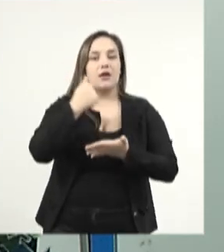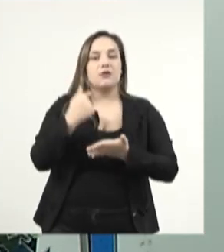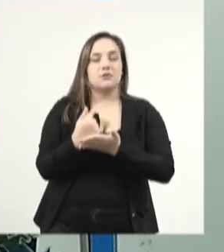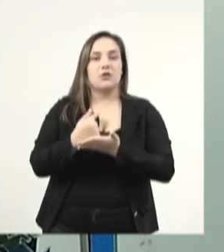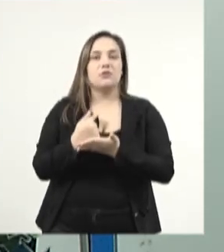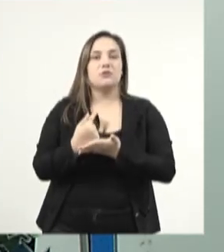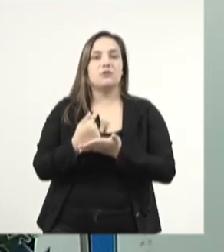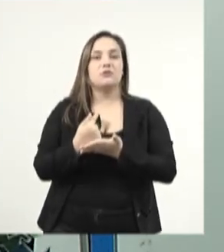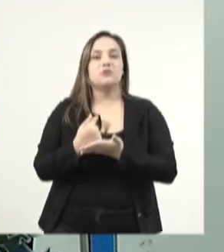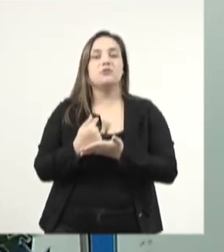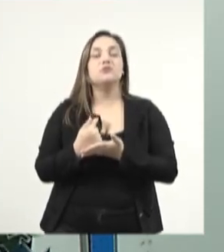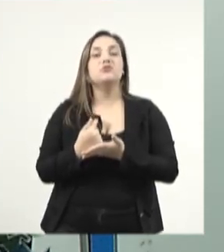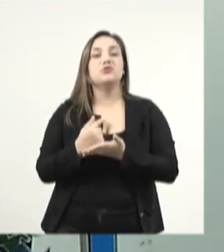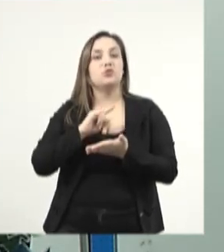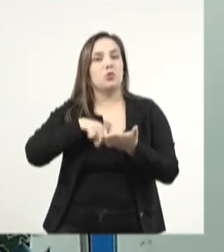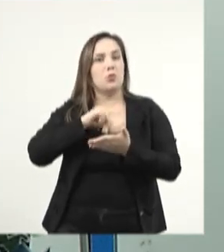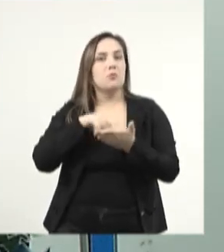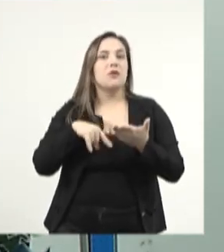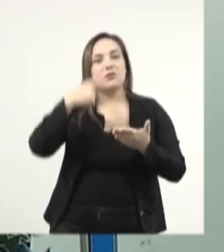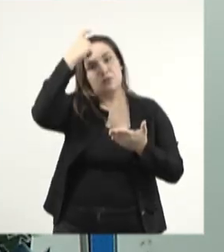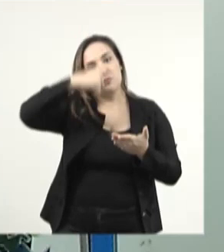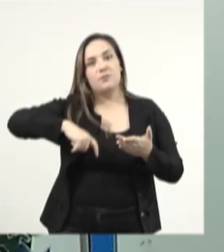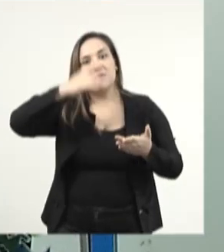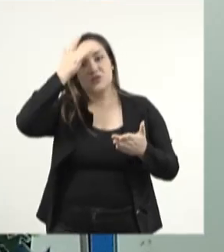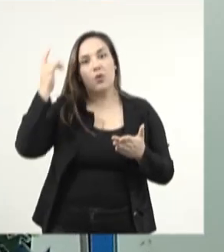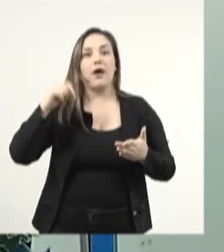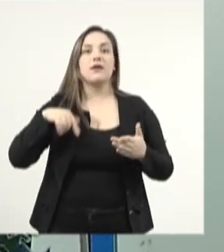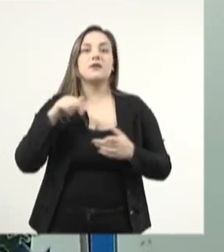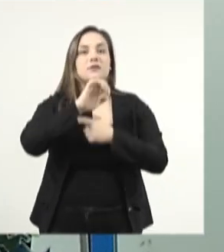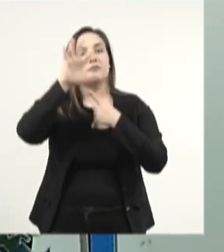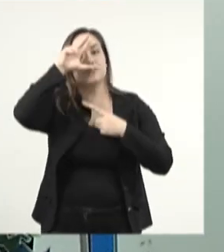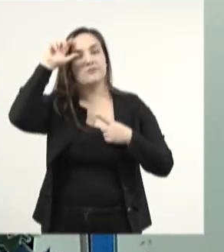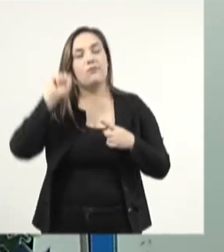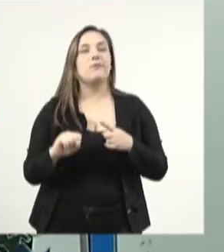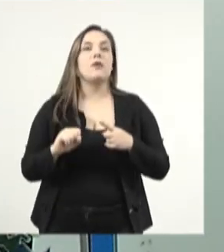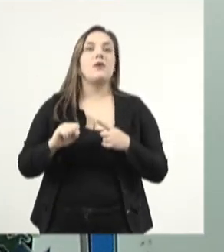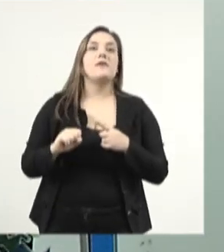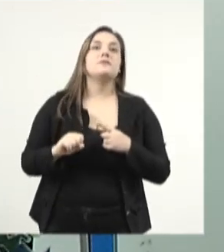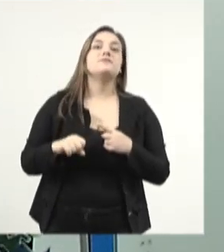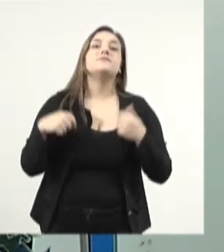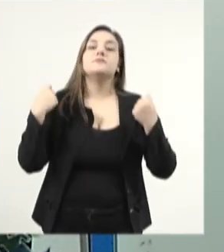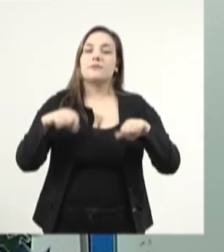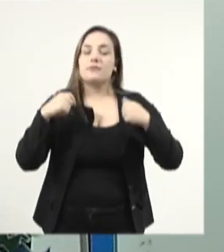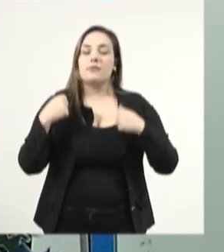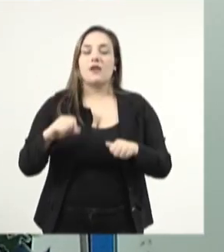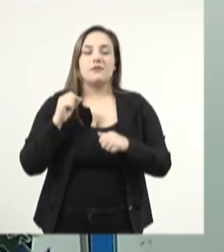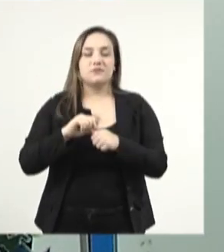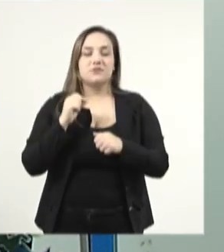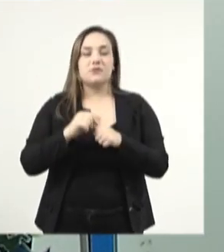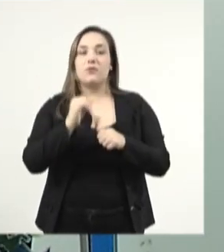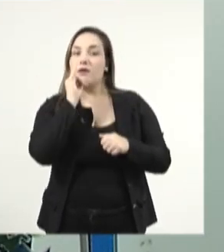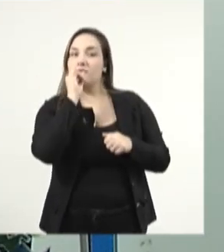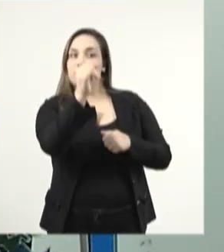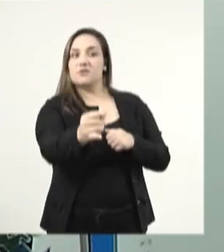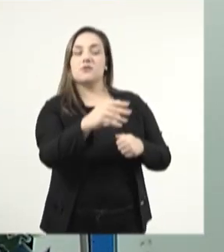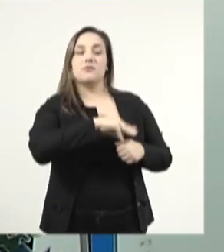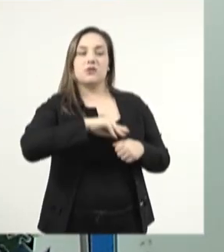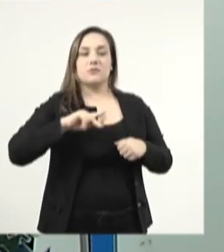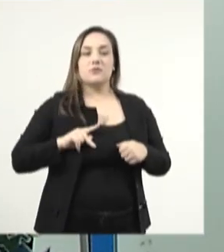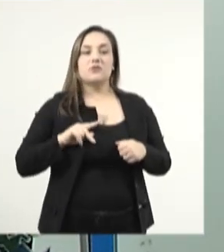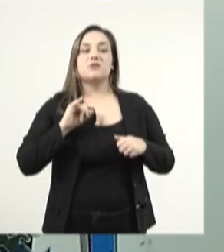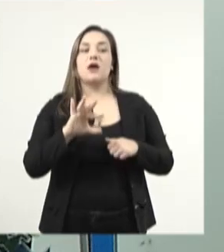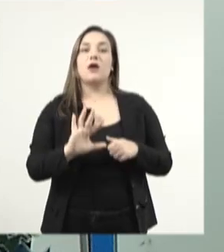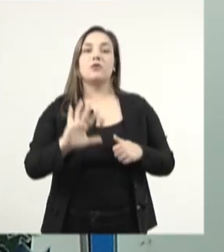de registro civil que funcionam aqui em Mato Grosso do Sul a fazerem compulsoriamente uma comunicação ao Ministério